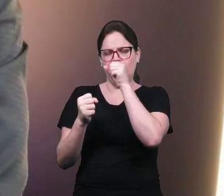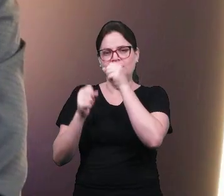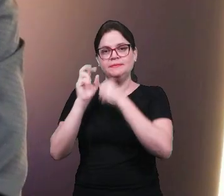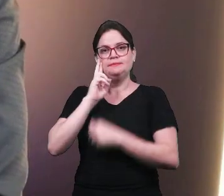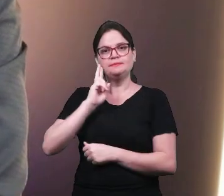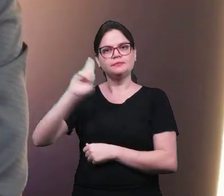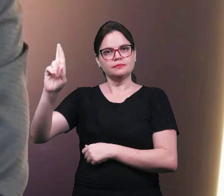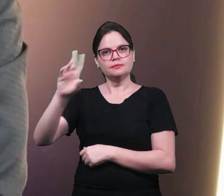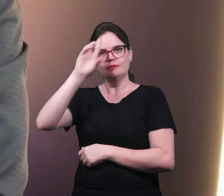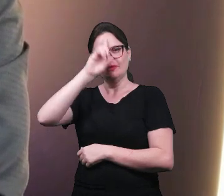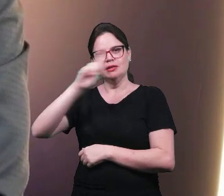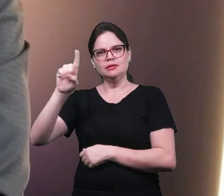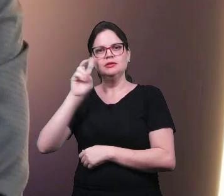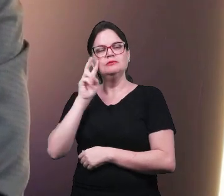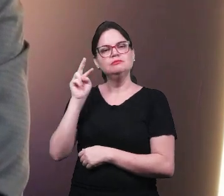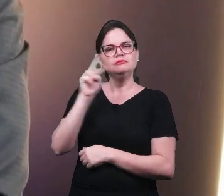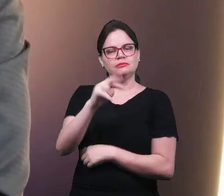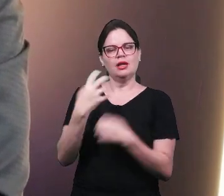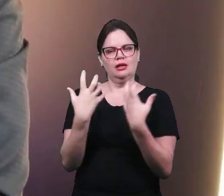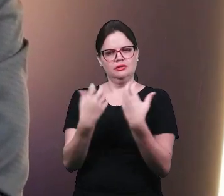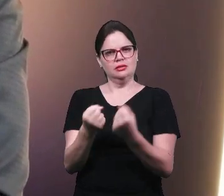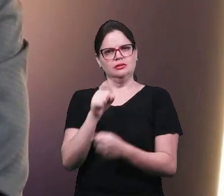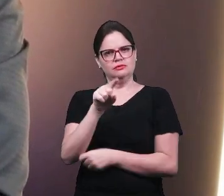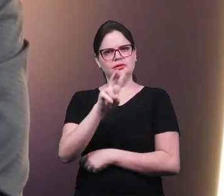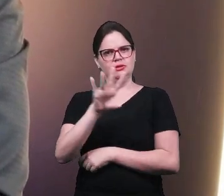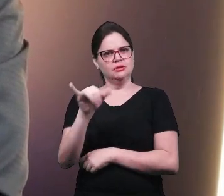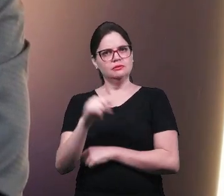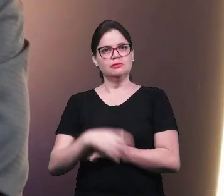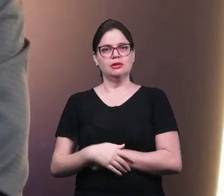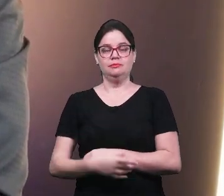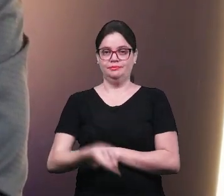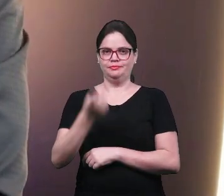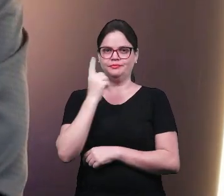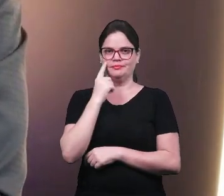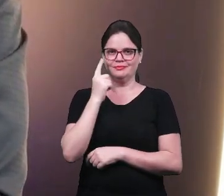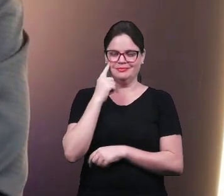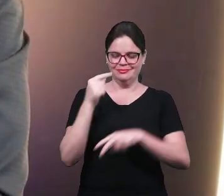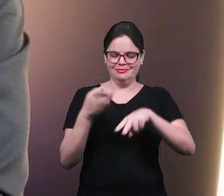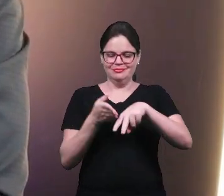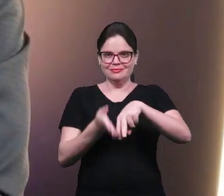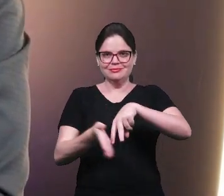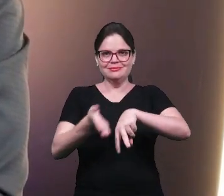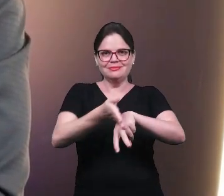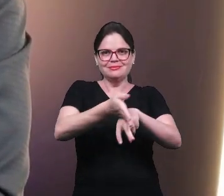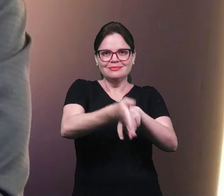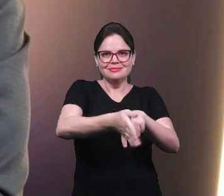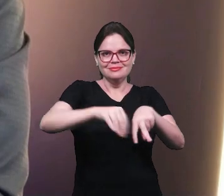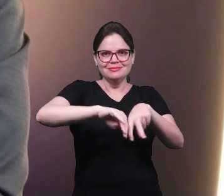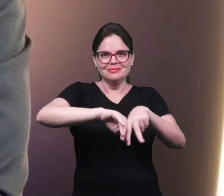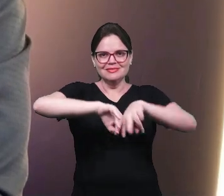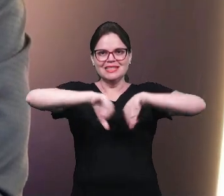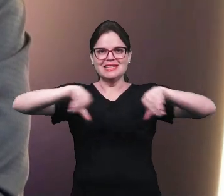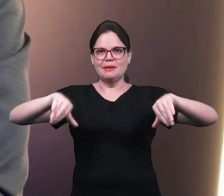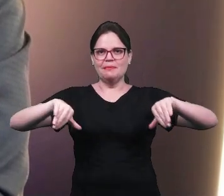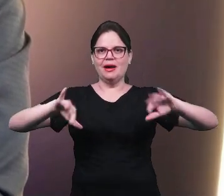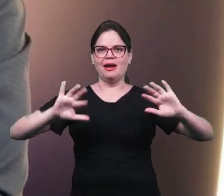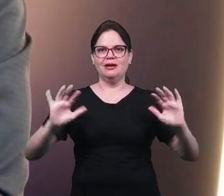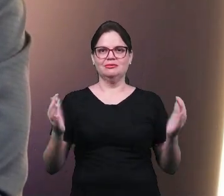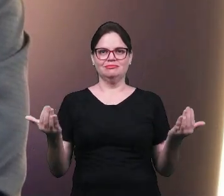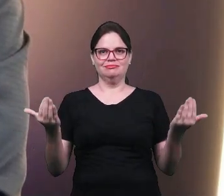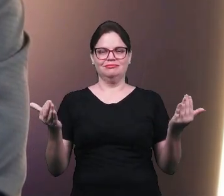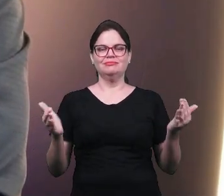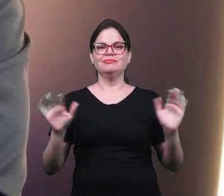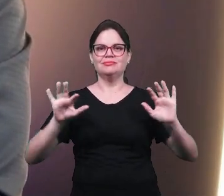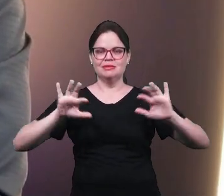aqui dois caminhos distintos, né? Sim. É interessante que o Senhor falou, esse que propõe dois